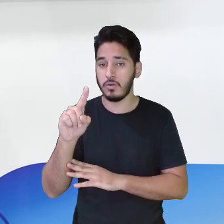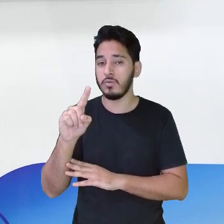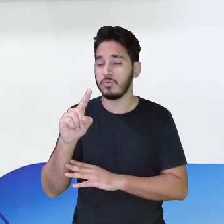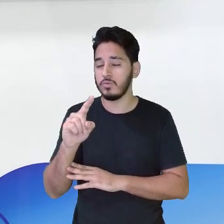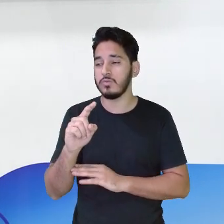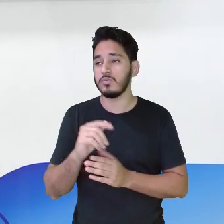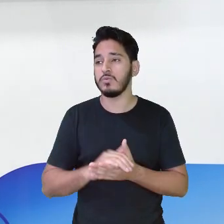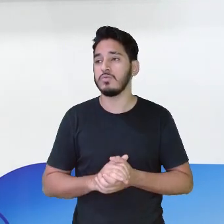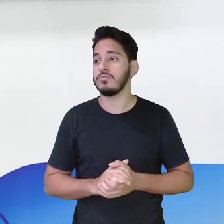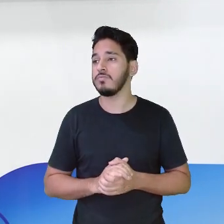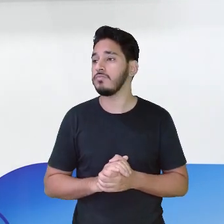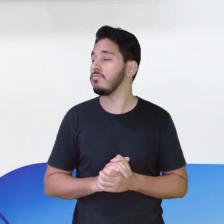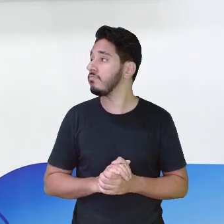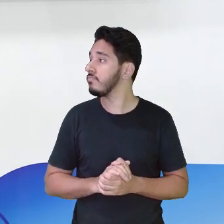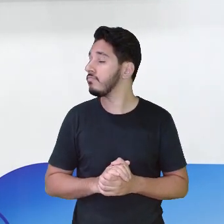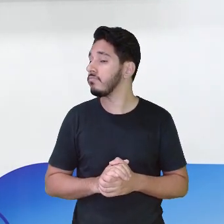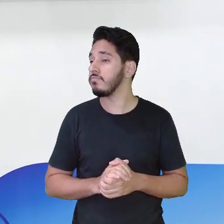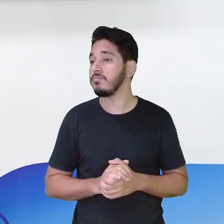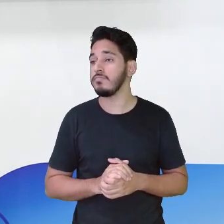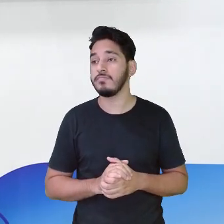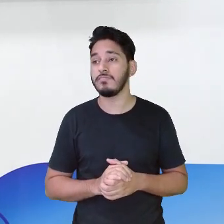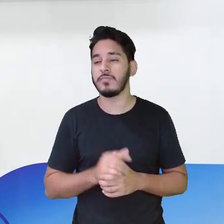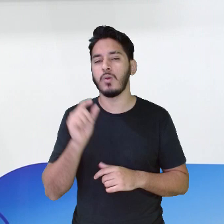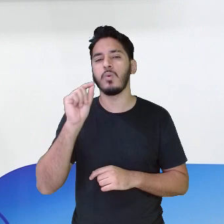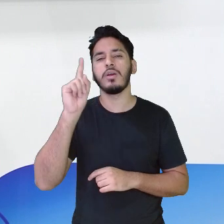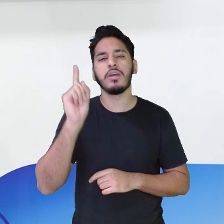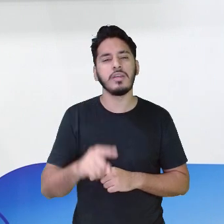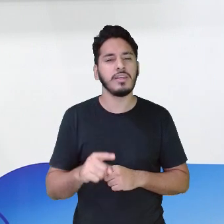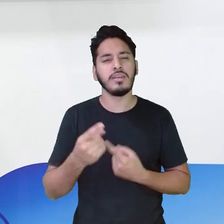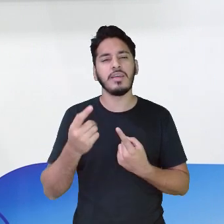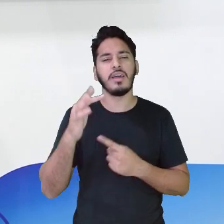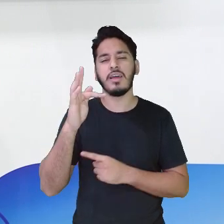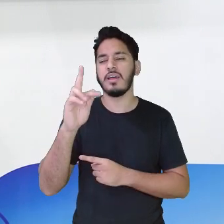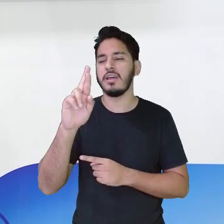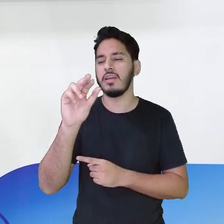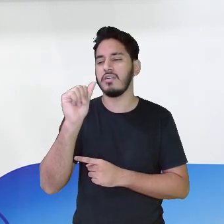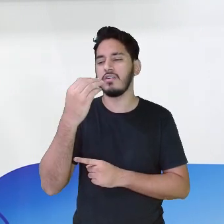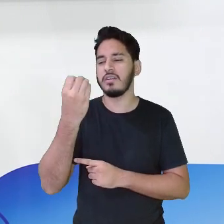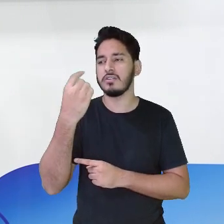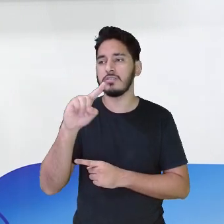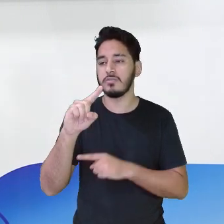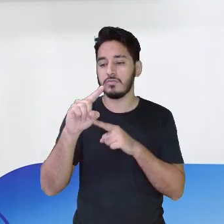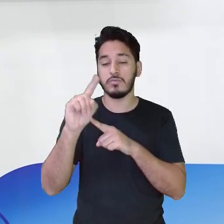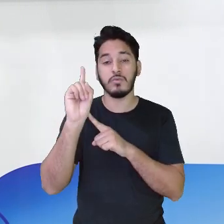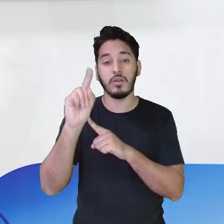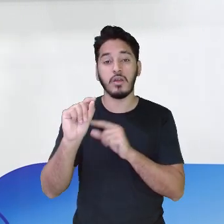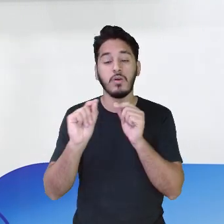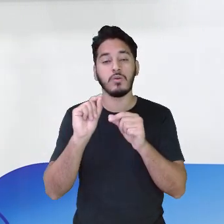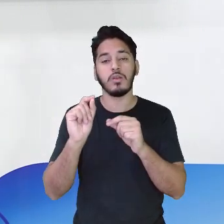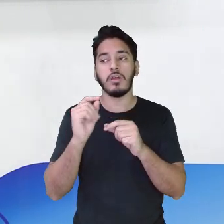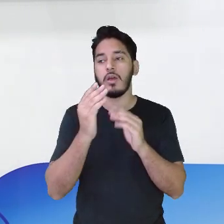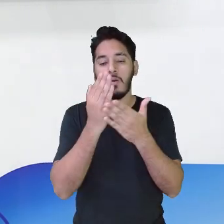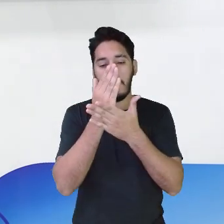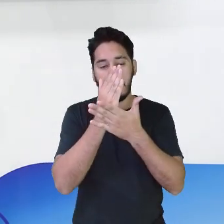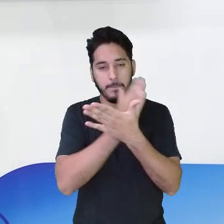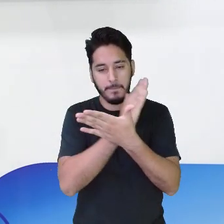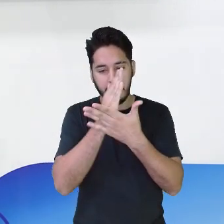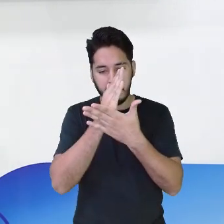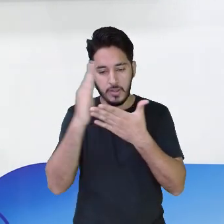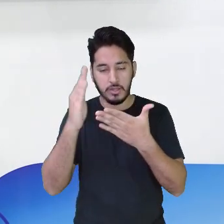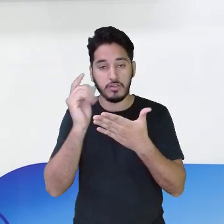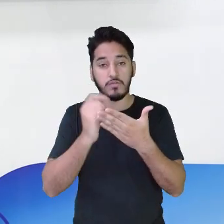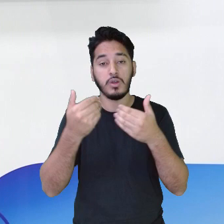com frações equivalentes. O que é fração? Fração é a parte de um inteiro que